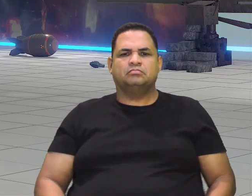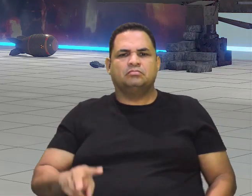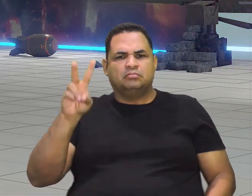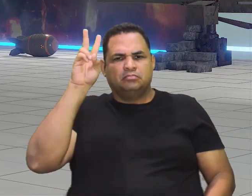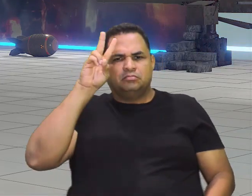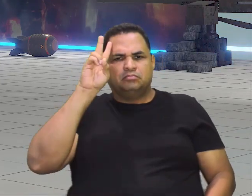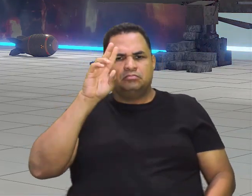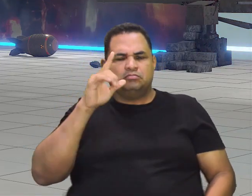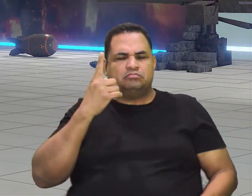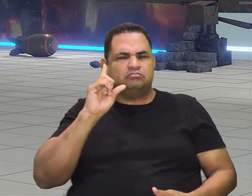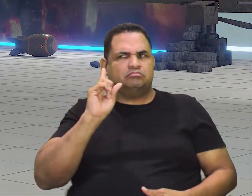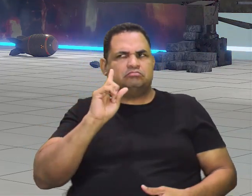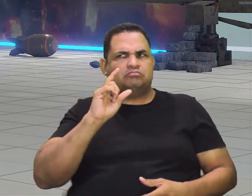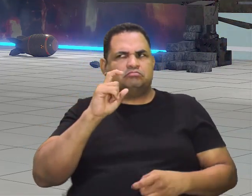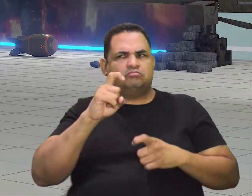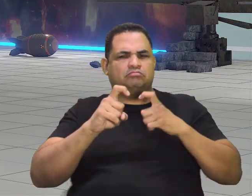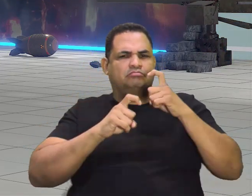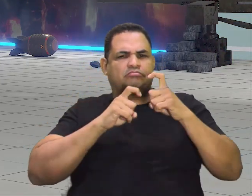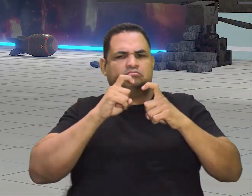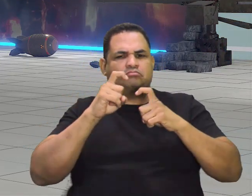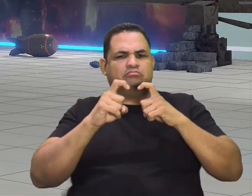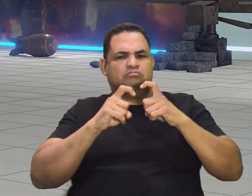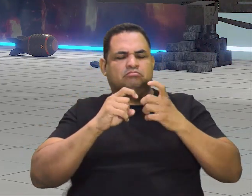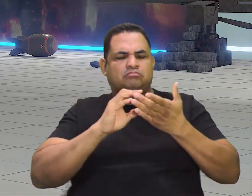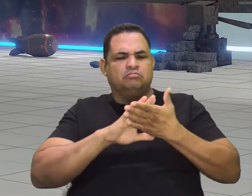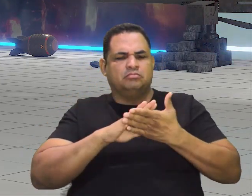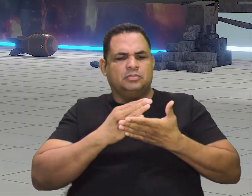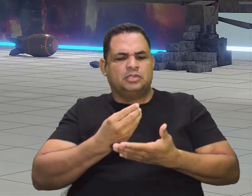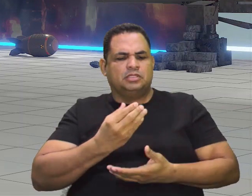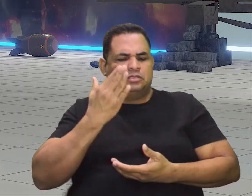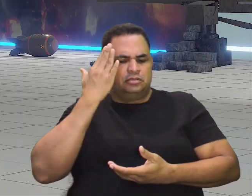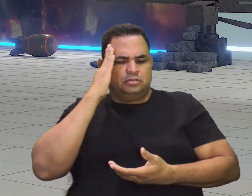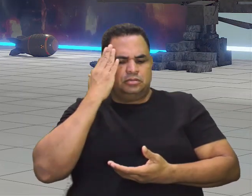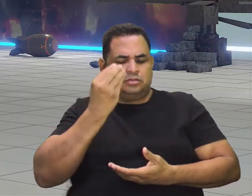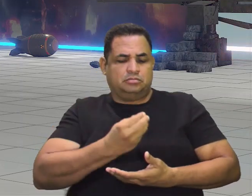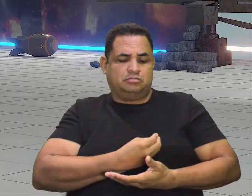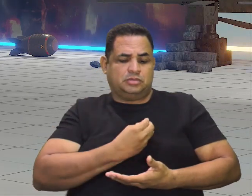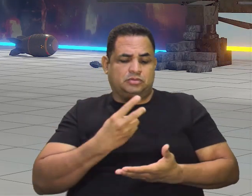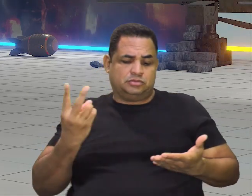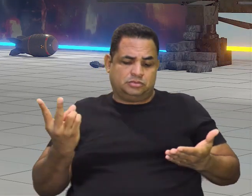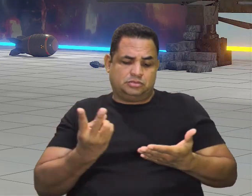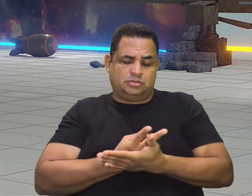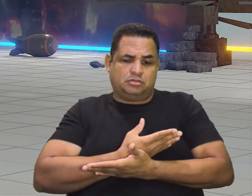A história não se preocupa em compreender o presente?